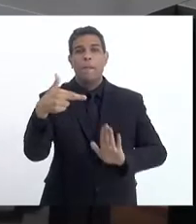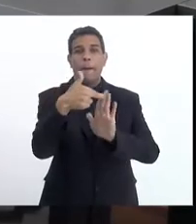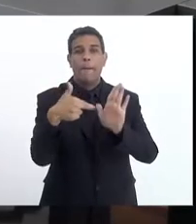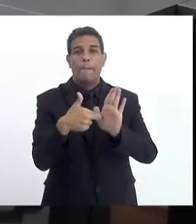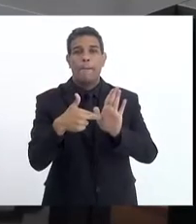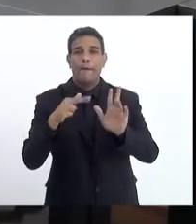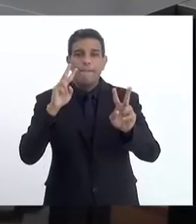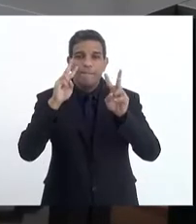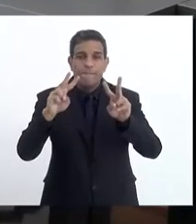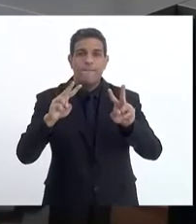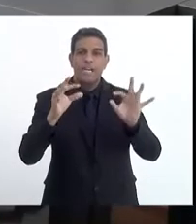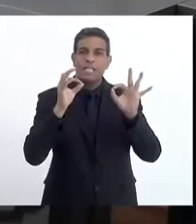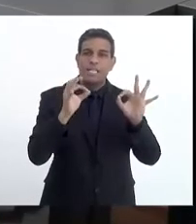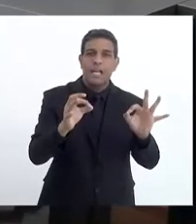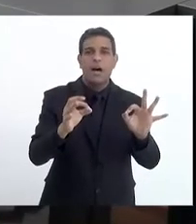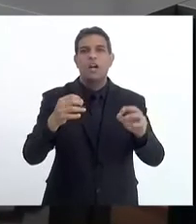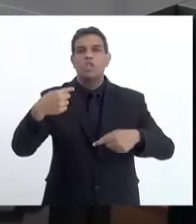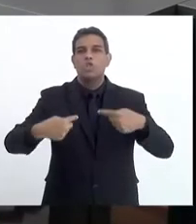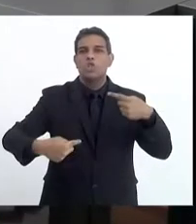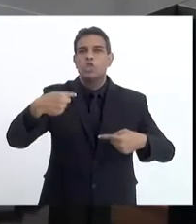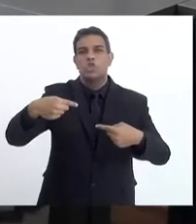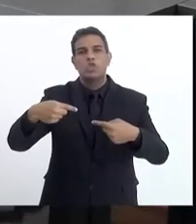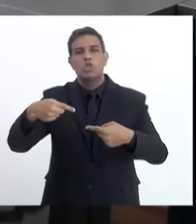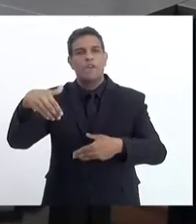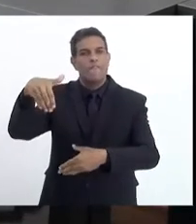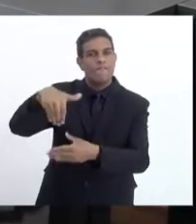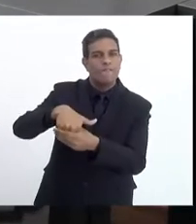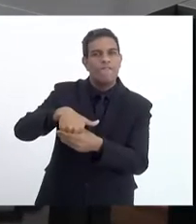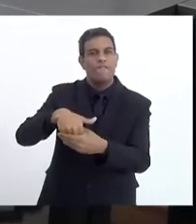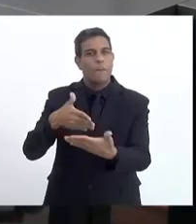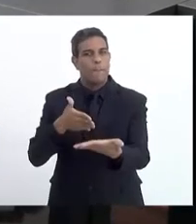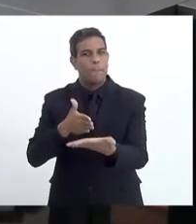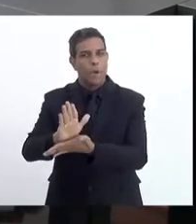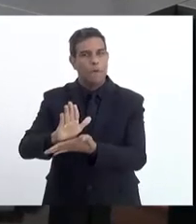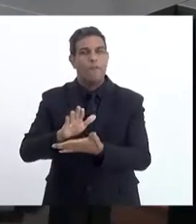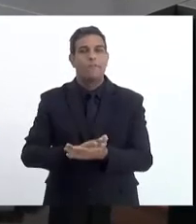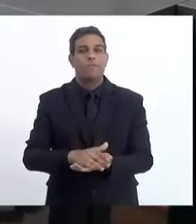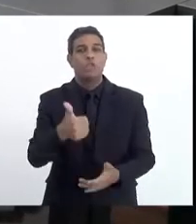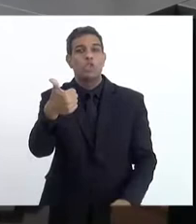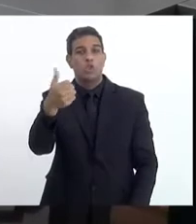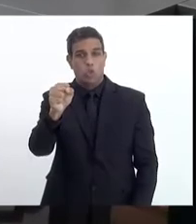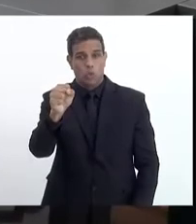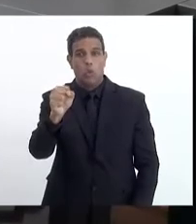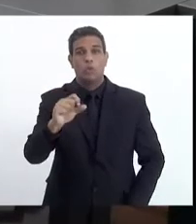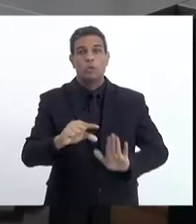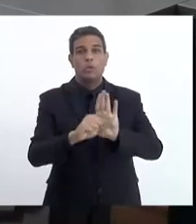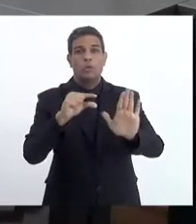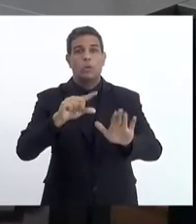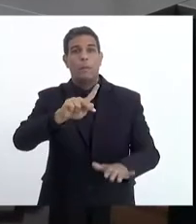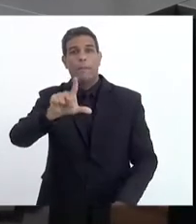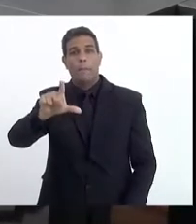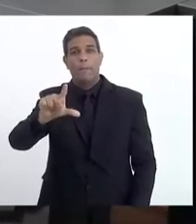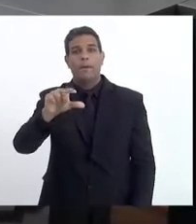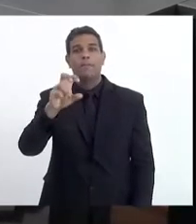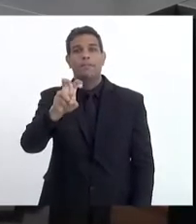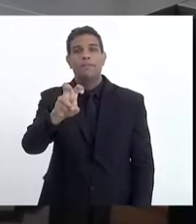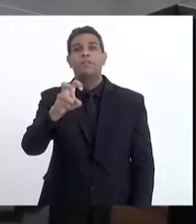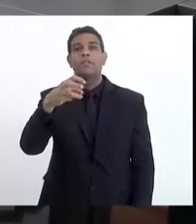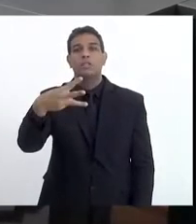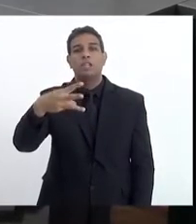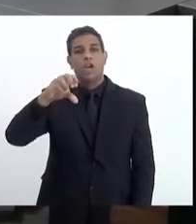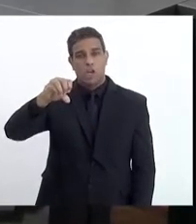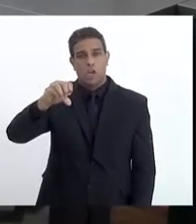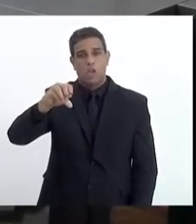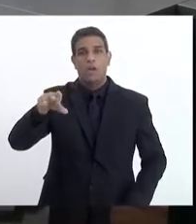pela legalidade. Em discussão, em votação, aprovado. 18. Projeto de lei 539/2019,